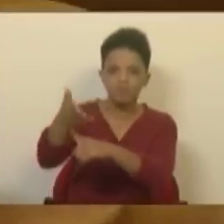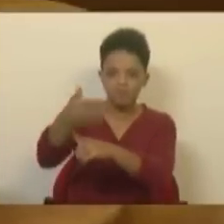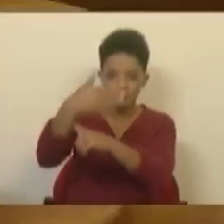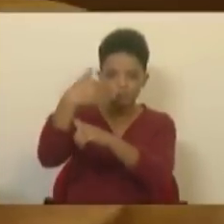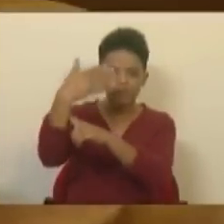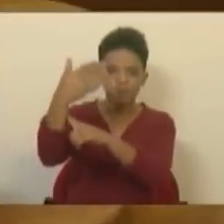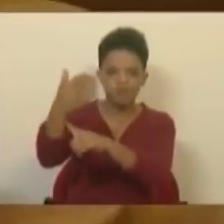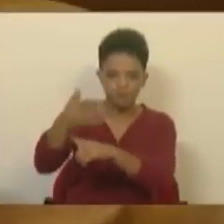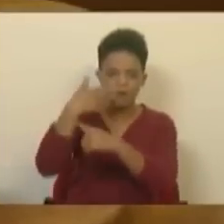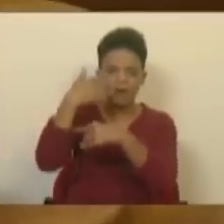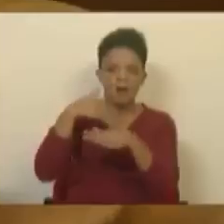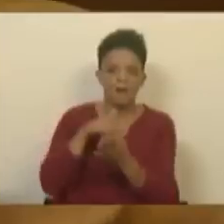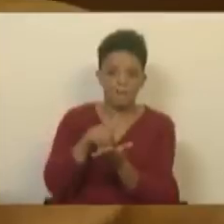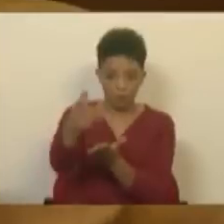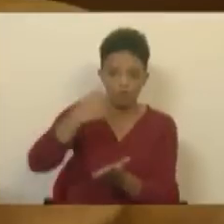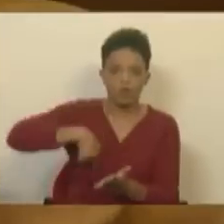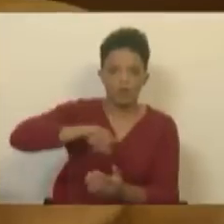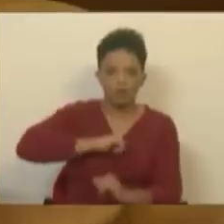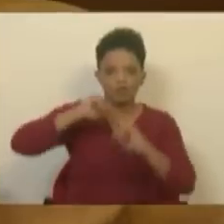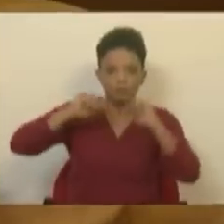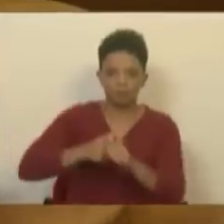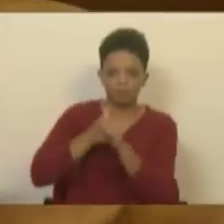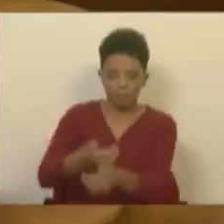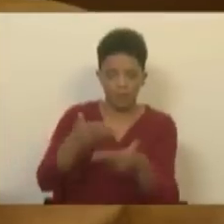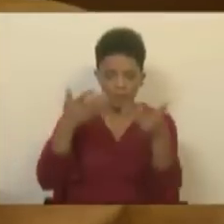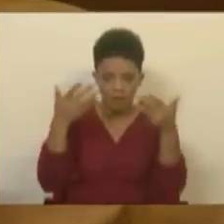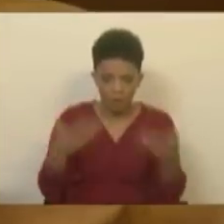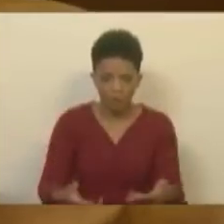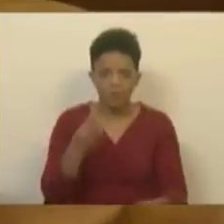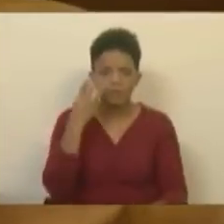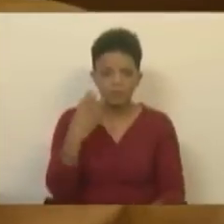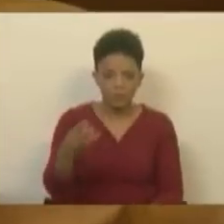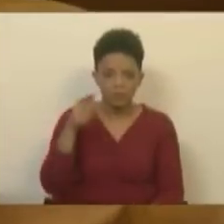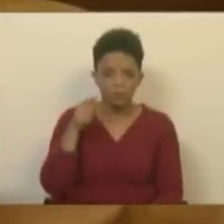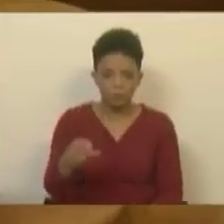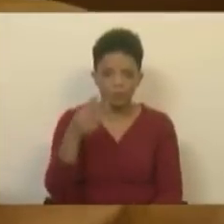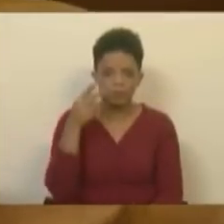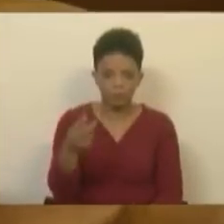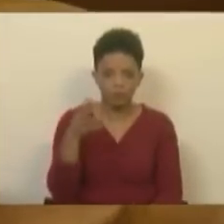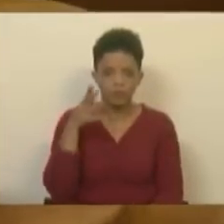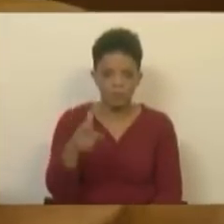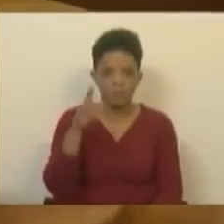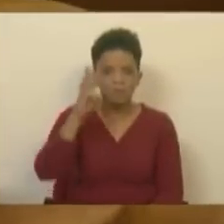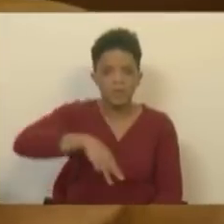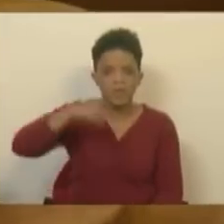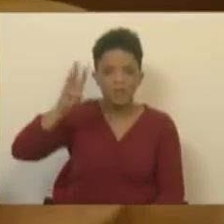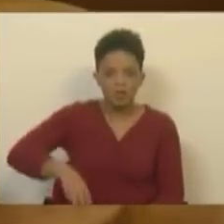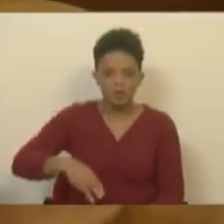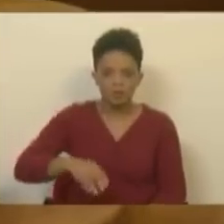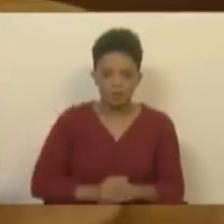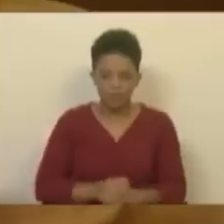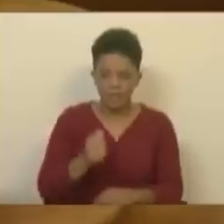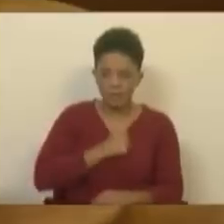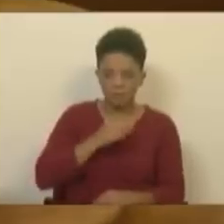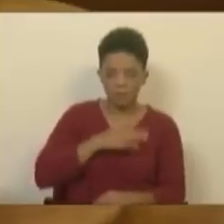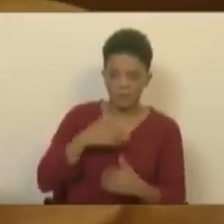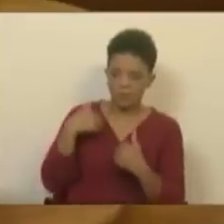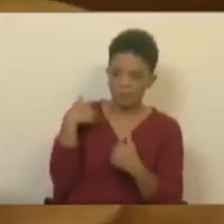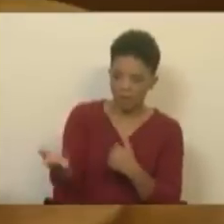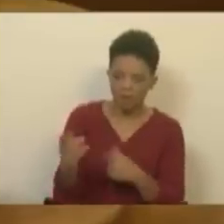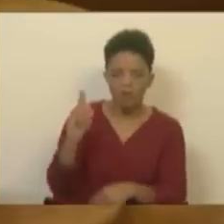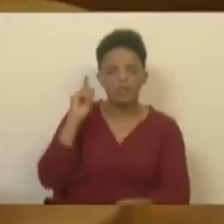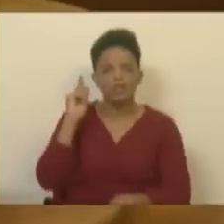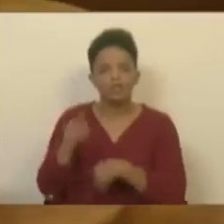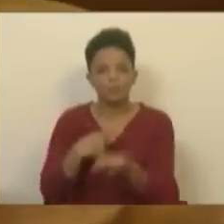tinha todo o nosso acordo agora deixarmos três ponto dois mil milhões nos cofres da empresa para